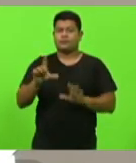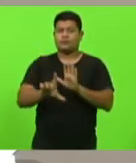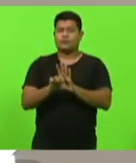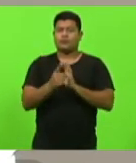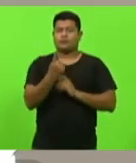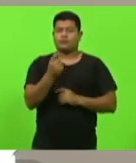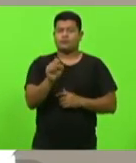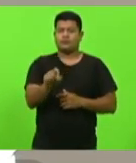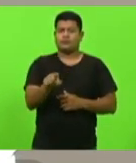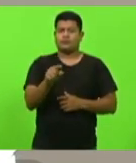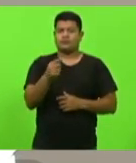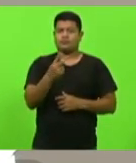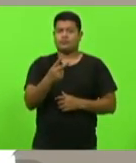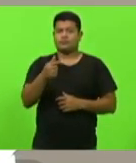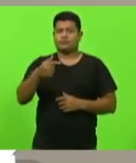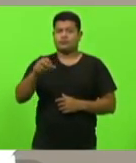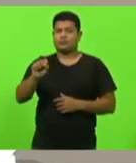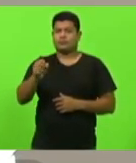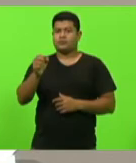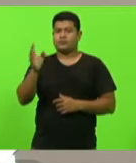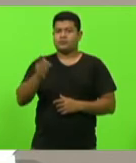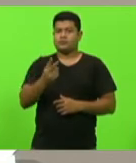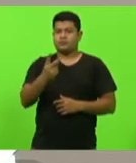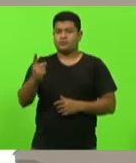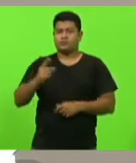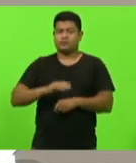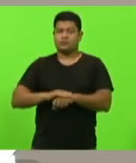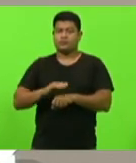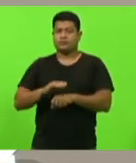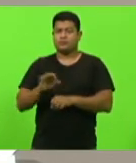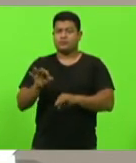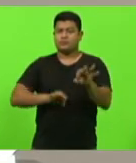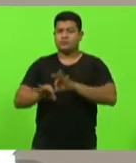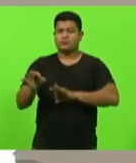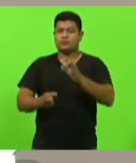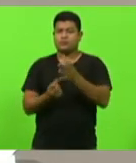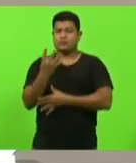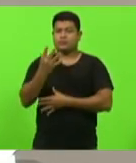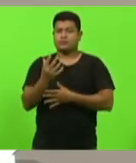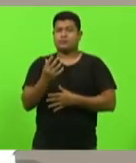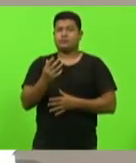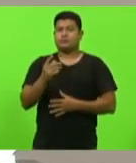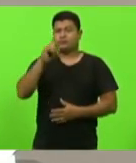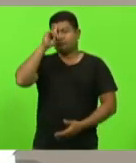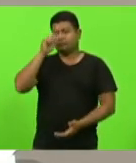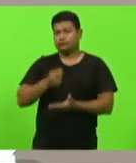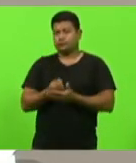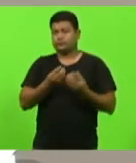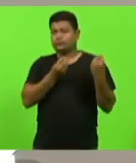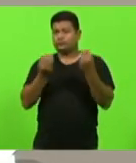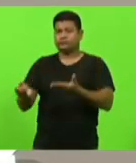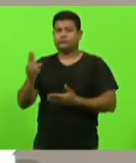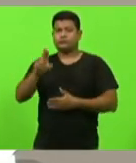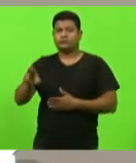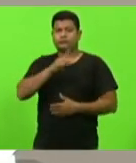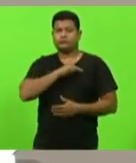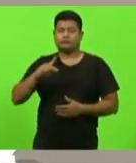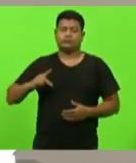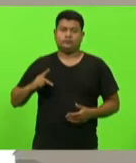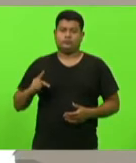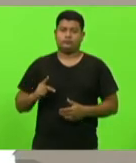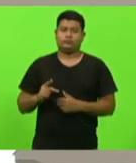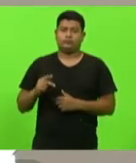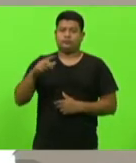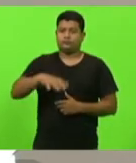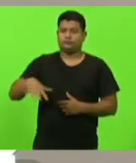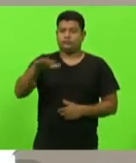de 2021, que consolida os atos normativos que concedem o título de utilidade pública estadual no âmbito